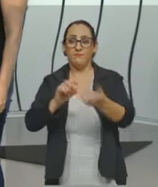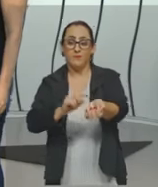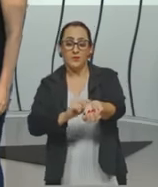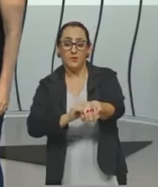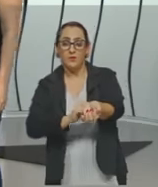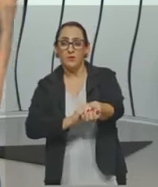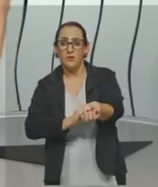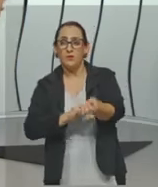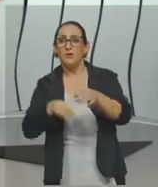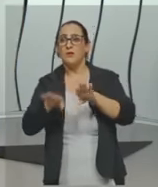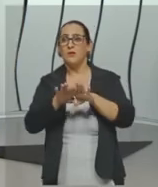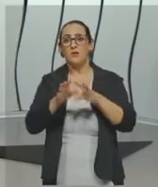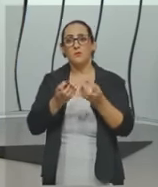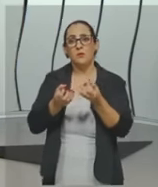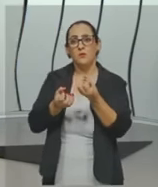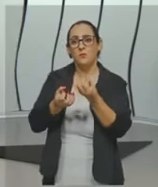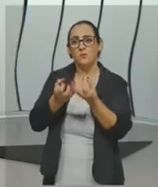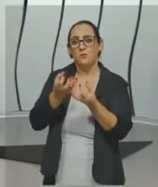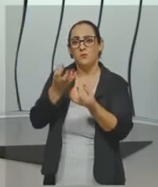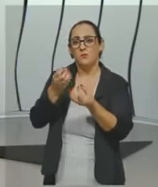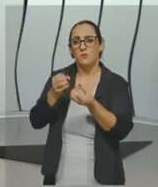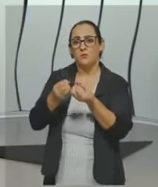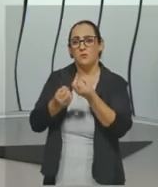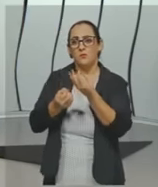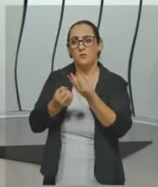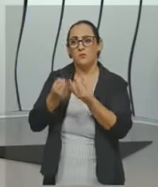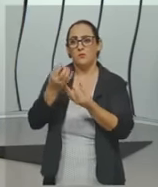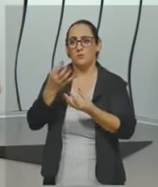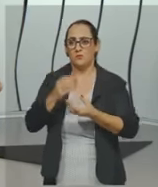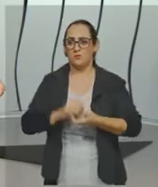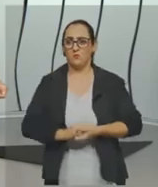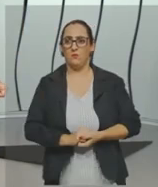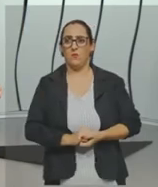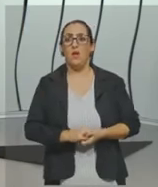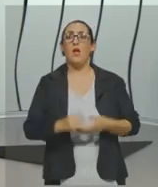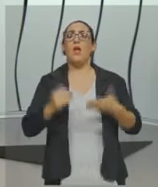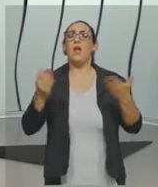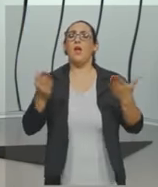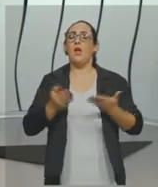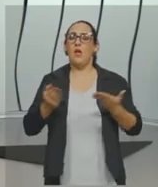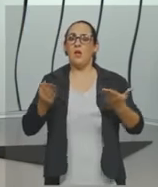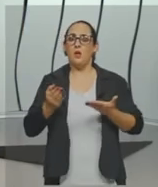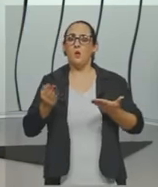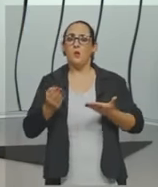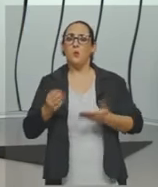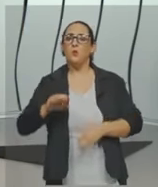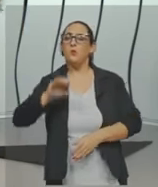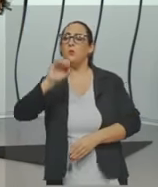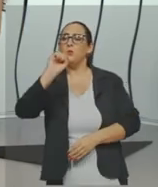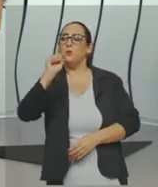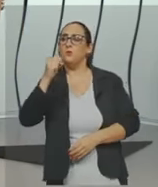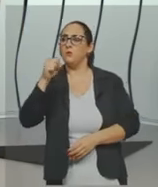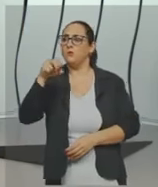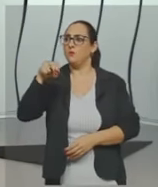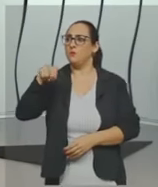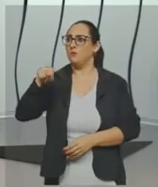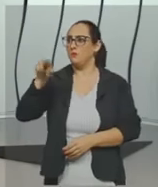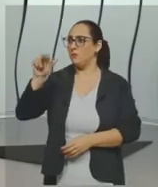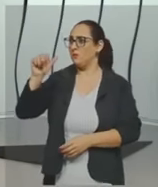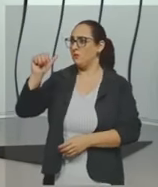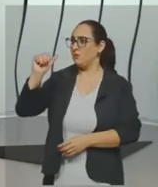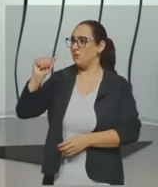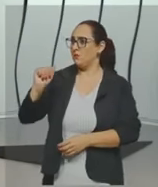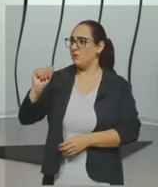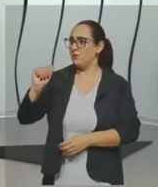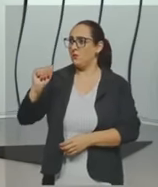esses gânglios, tá? Agora, o sistema nervoso autônomo, como eu disse para você,